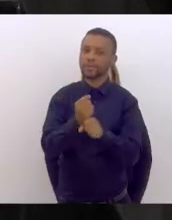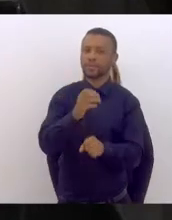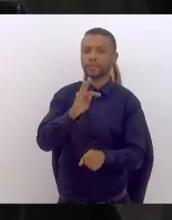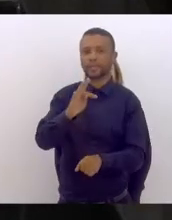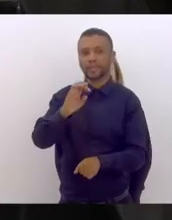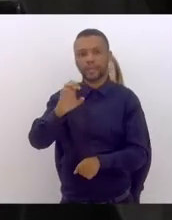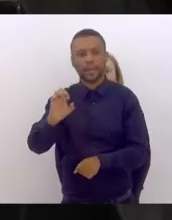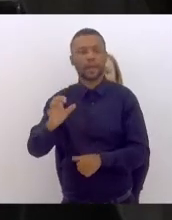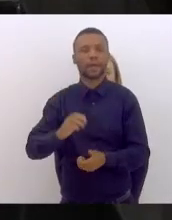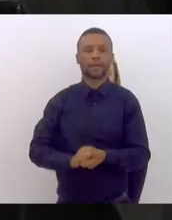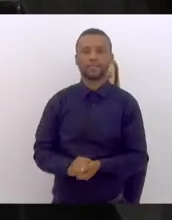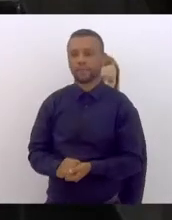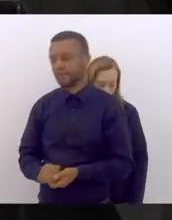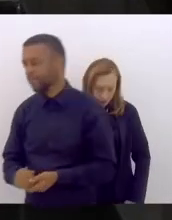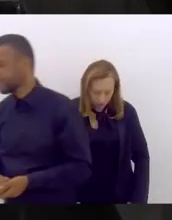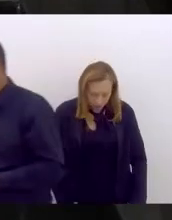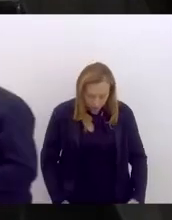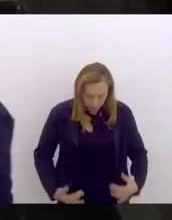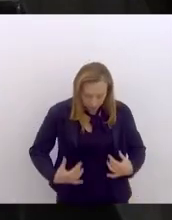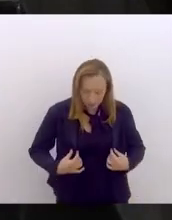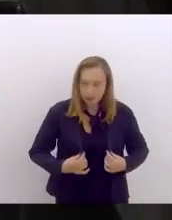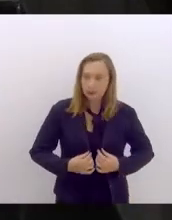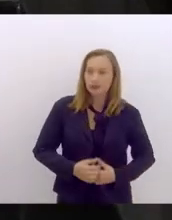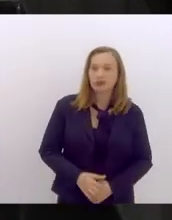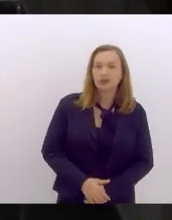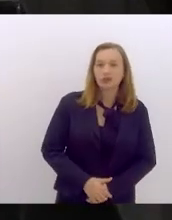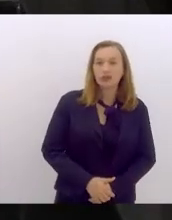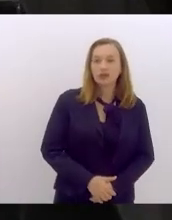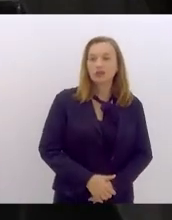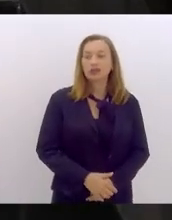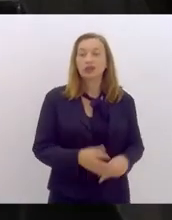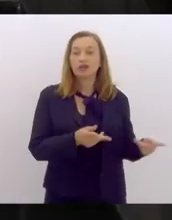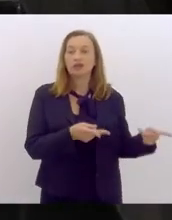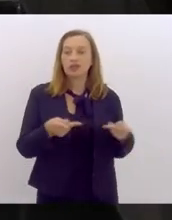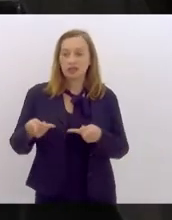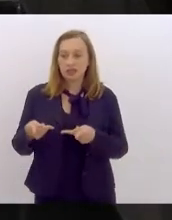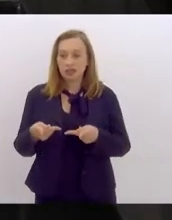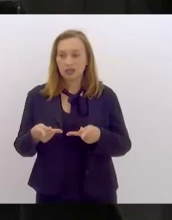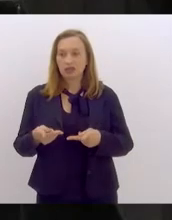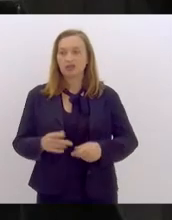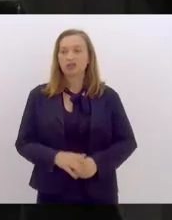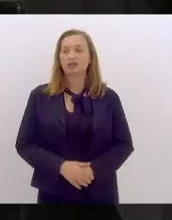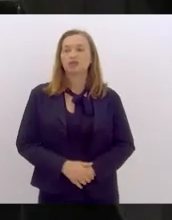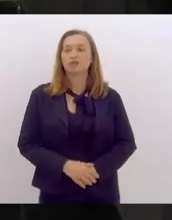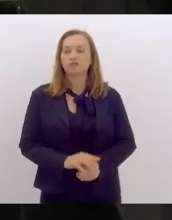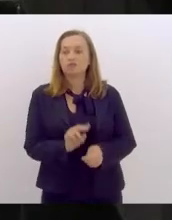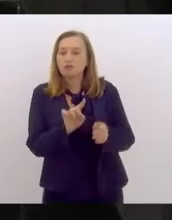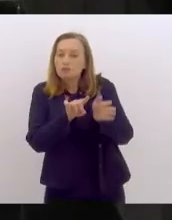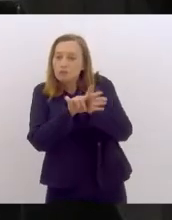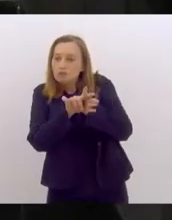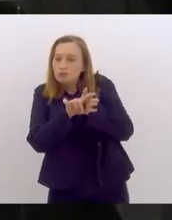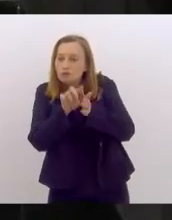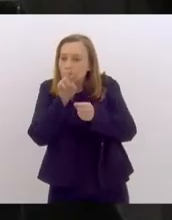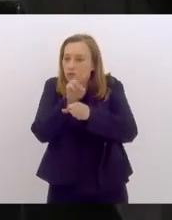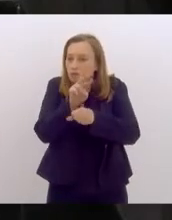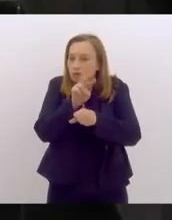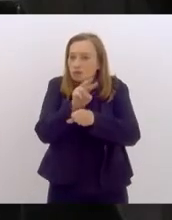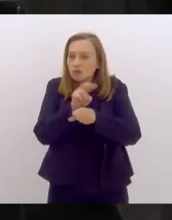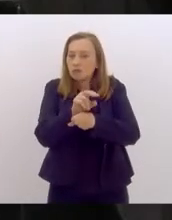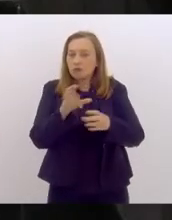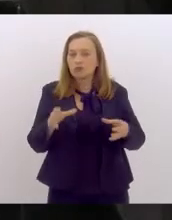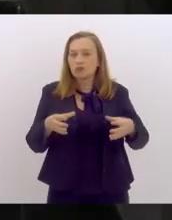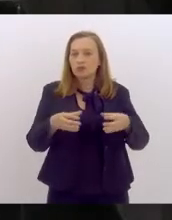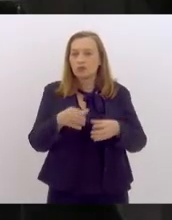enfim nós fizemos visitas técnicas inspecionamos pessoalmente os membros da